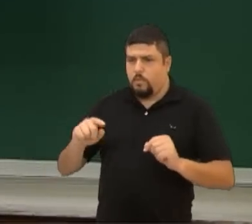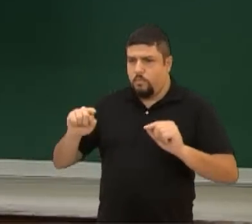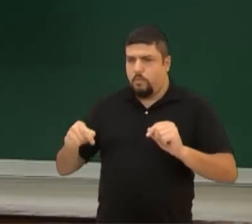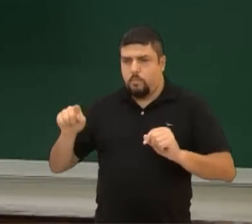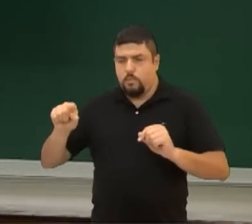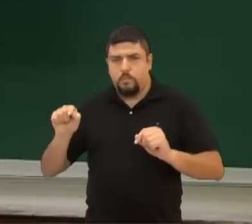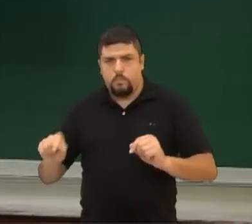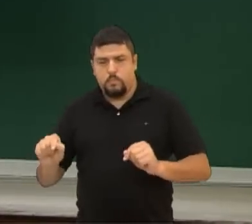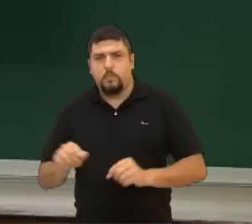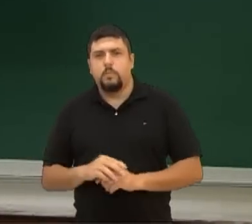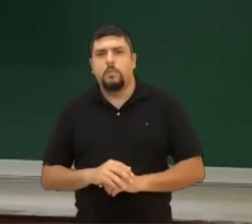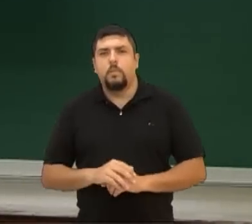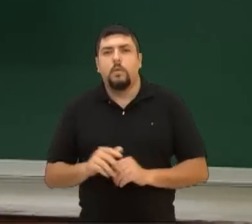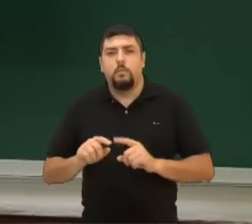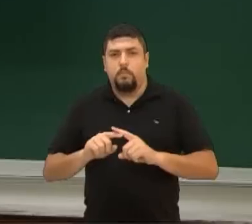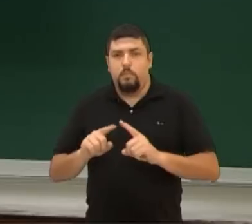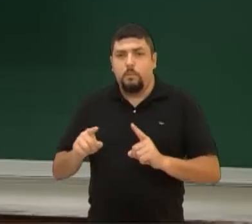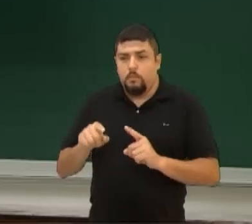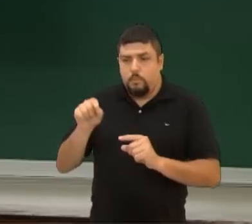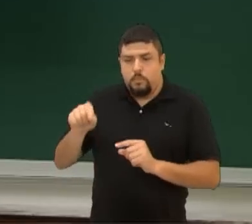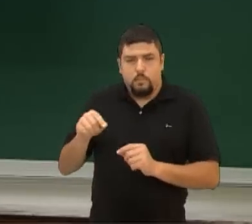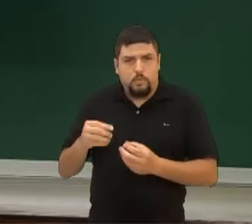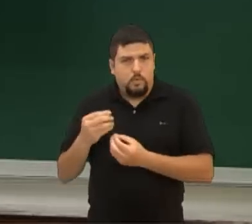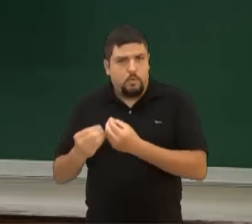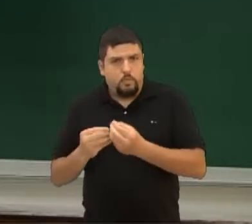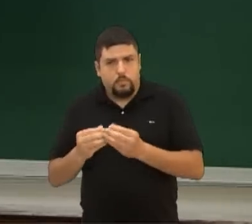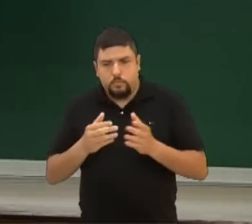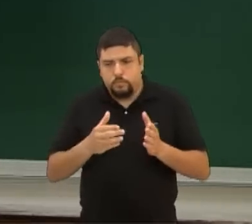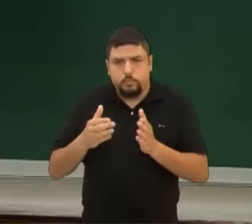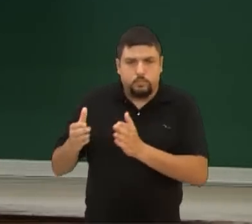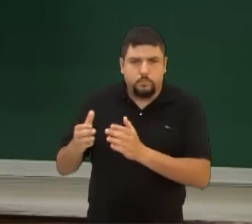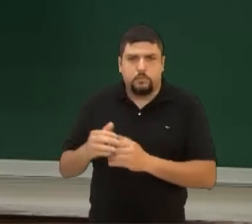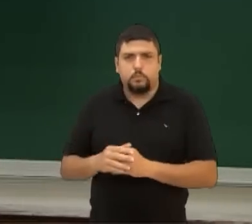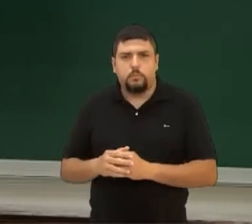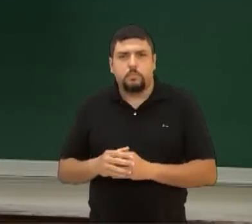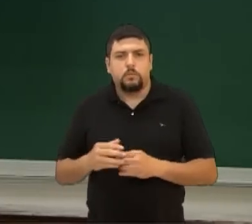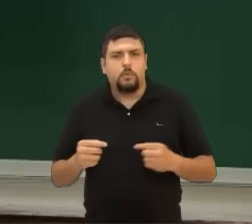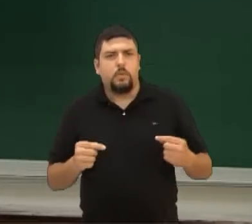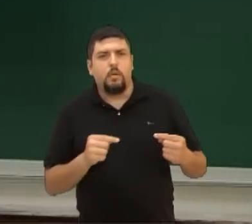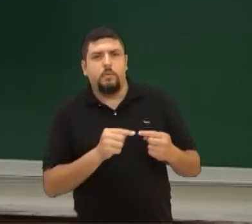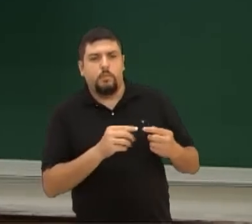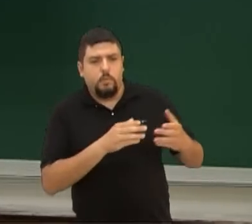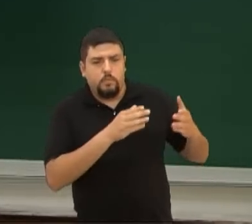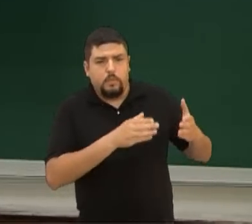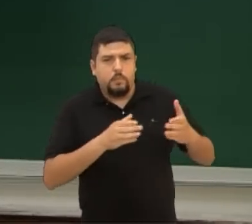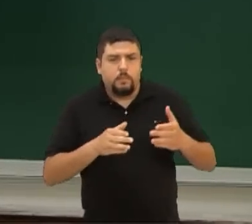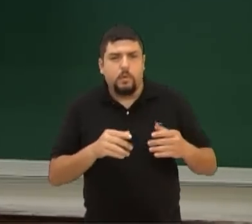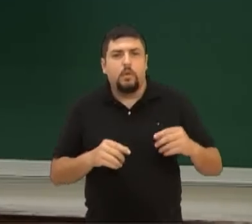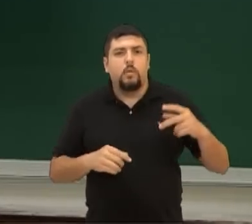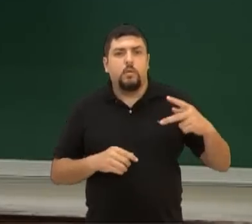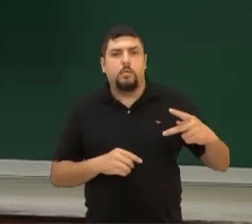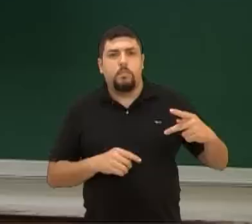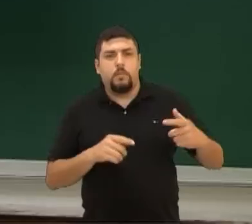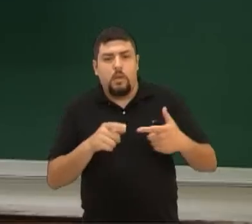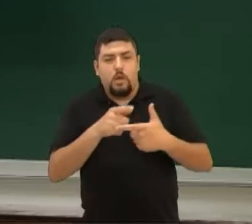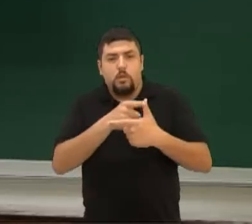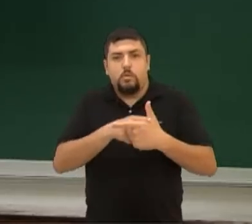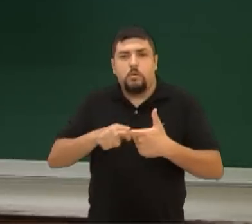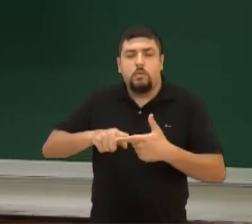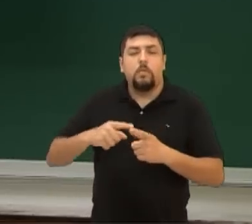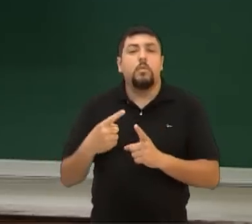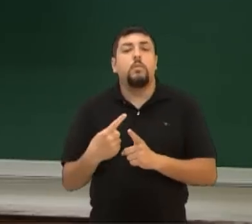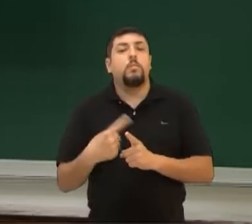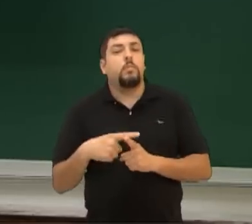a ordem dos elementos importa. Em combinação, divide pelo fatorial do P, porque a ordem